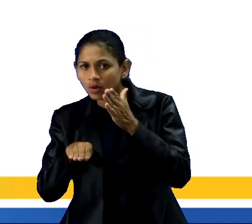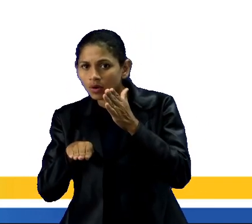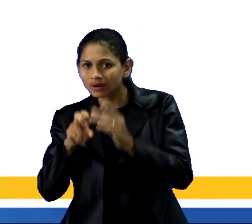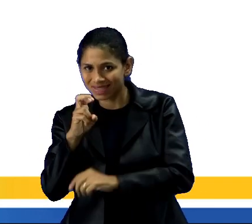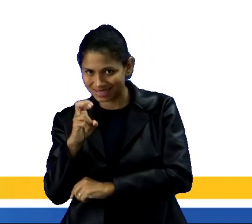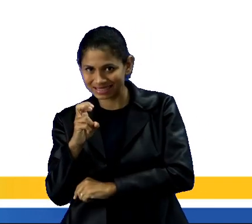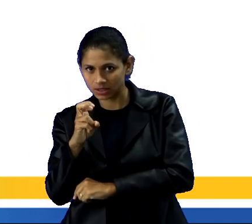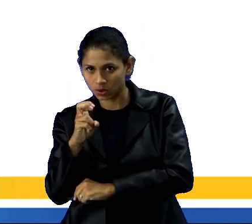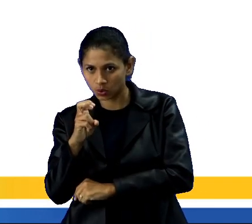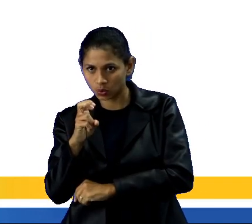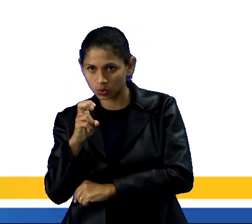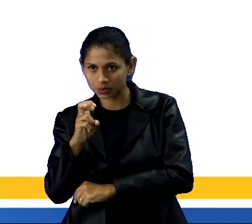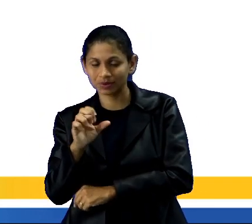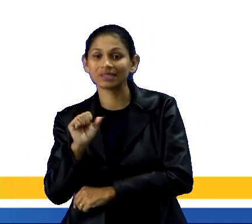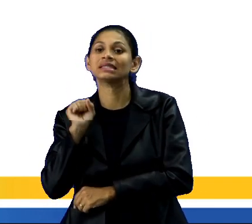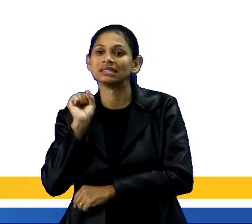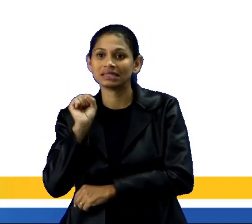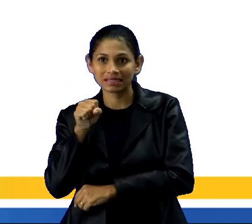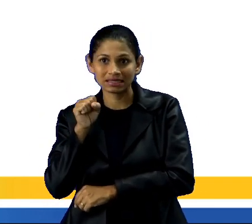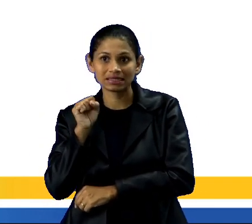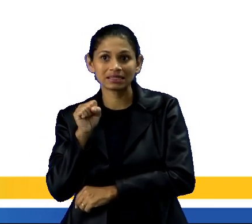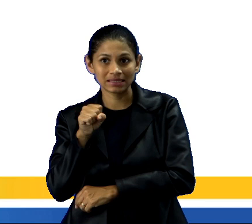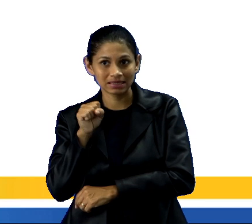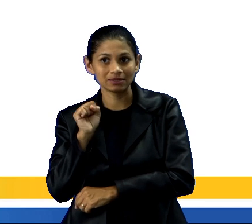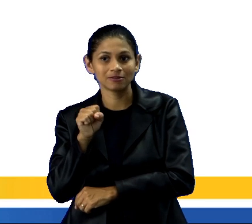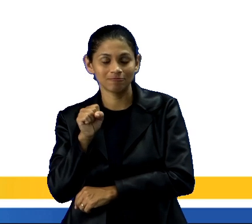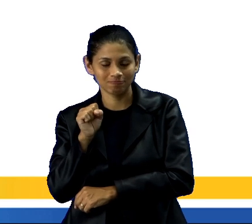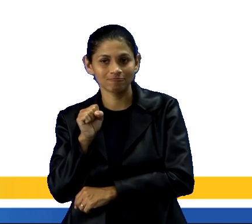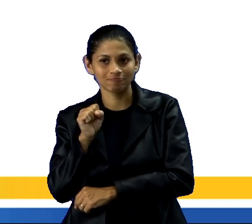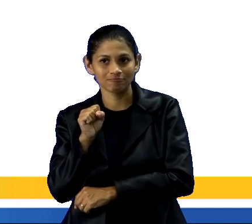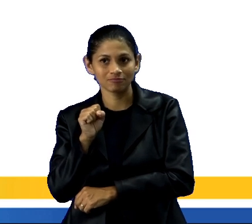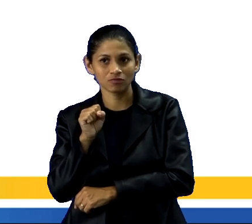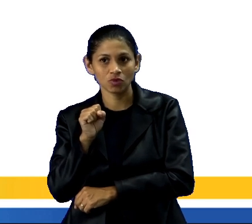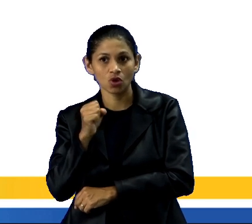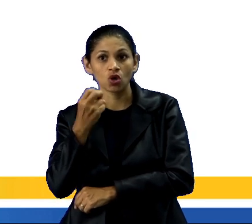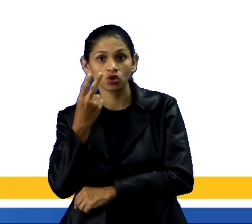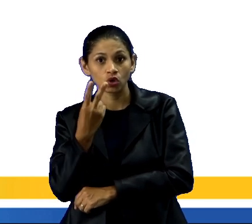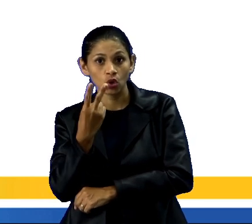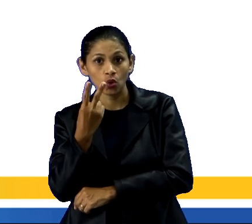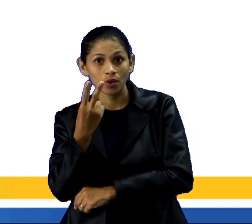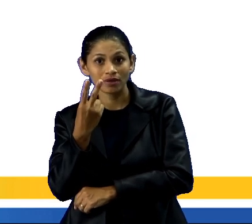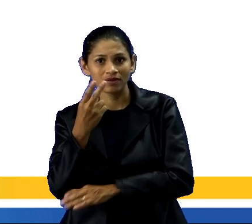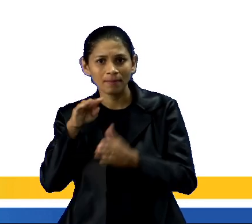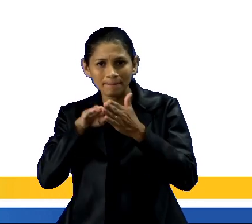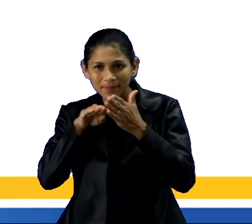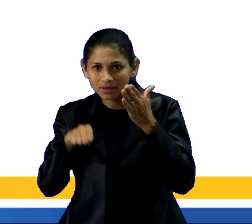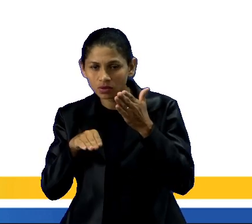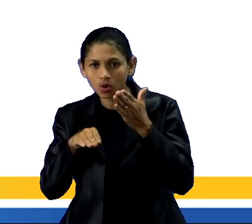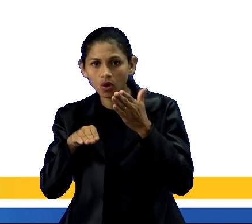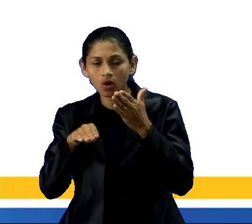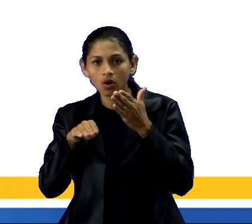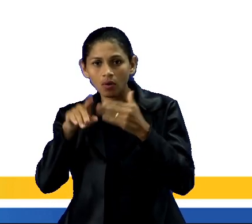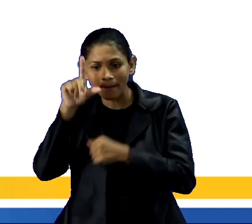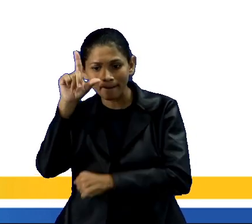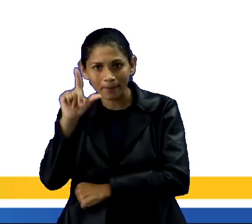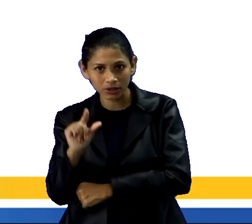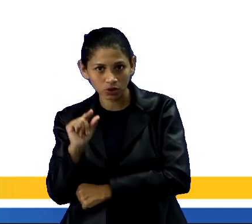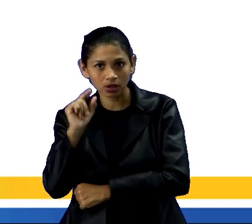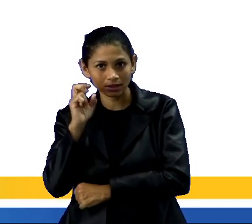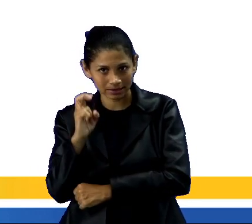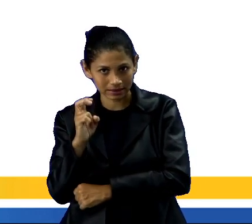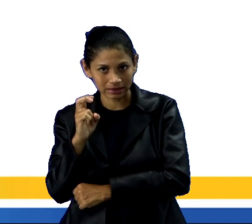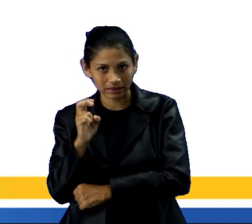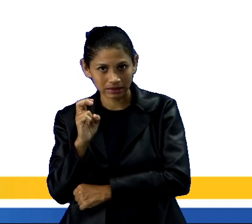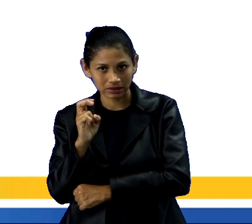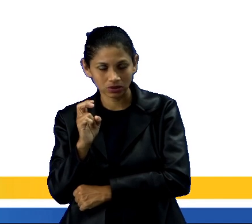2, né? Nós temos após a vírgula. O 2, ele é menor que 5? Sim. Então, o que a gente faz?